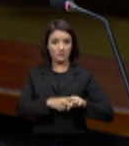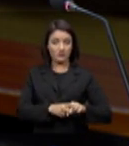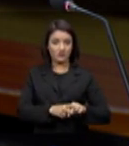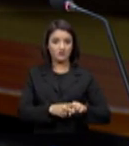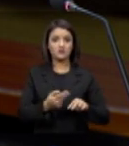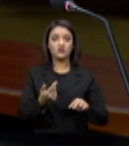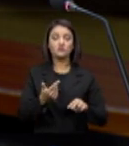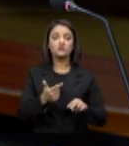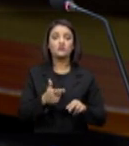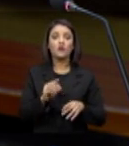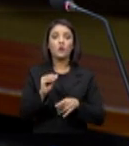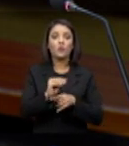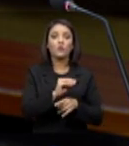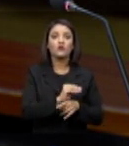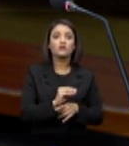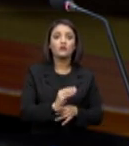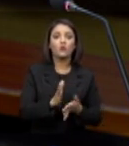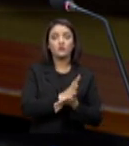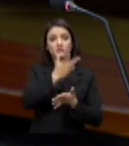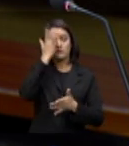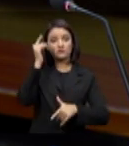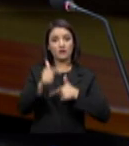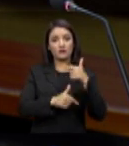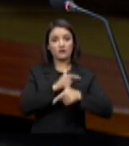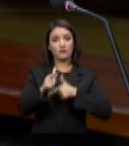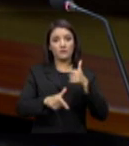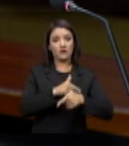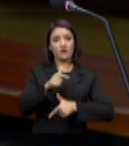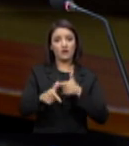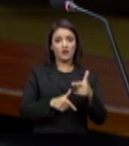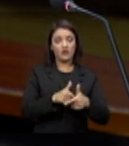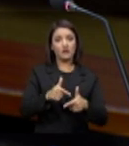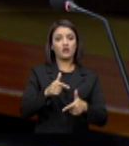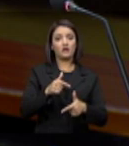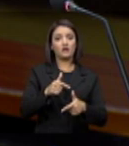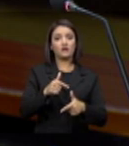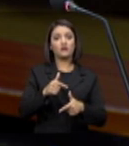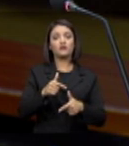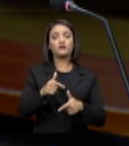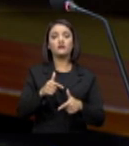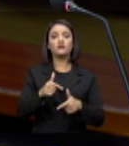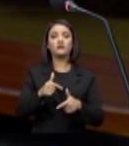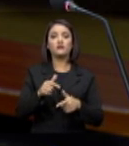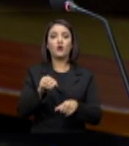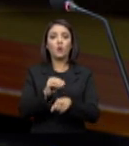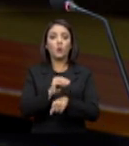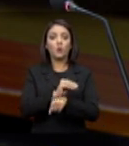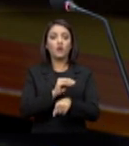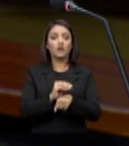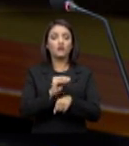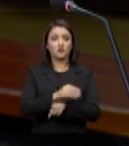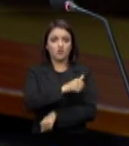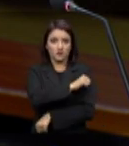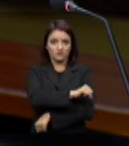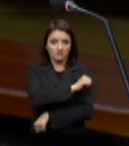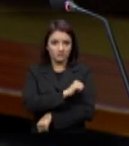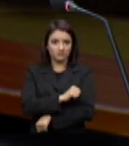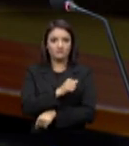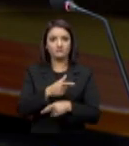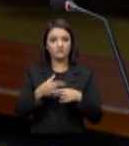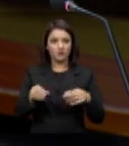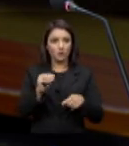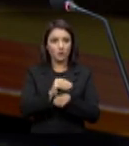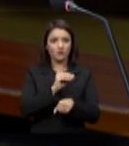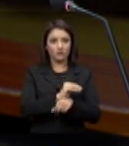procedimentos e cuidados específicos aos servidores da área de saúde que são responsáveis pelos cuidados a população carcerária esses